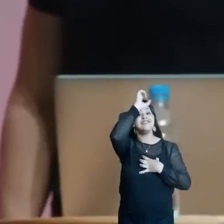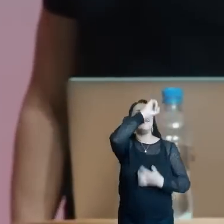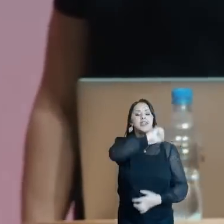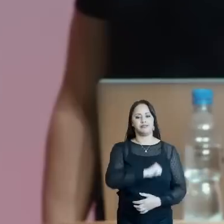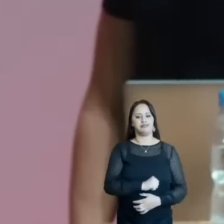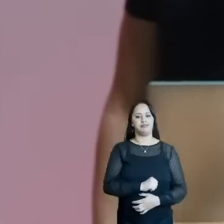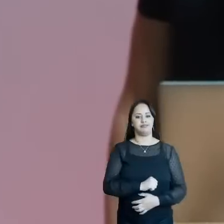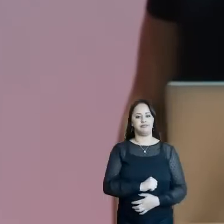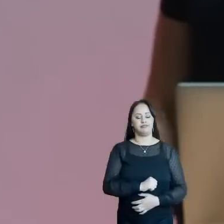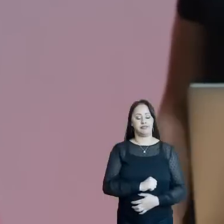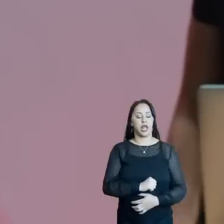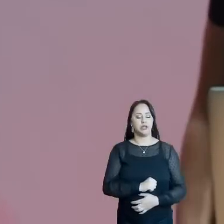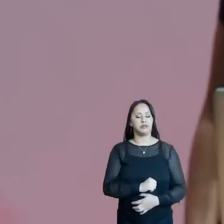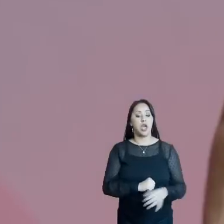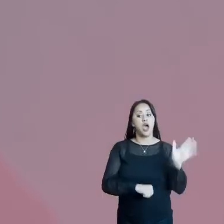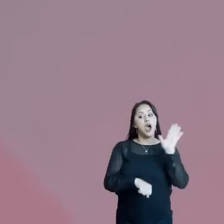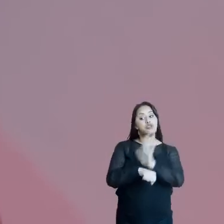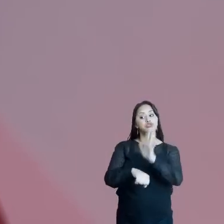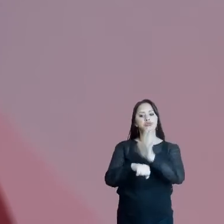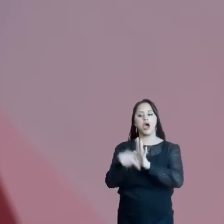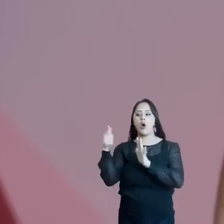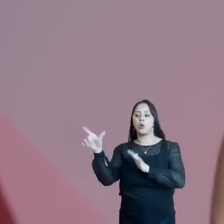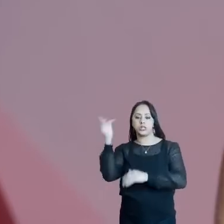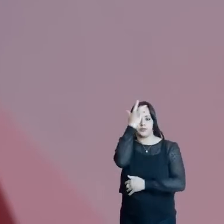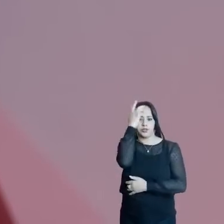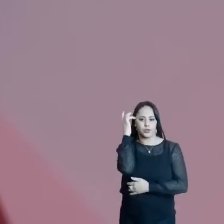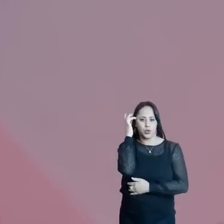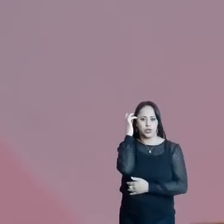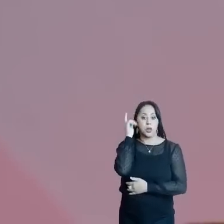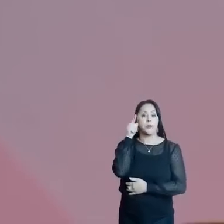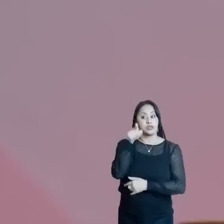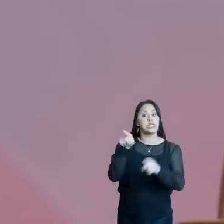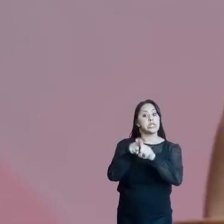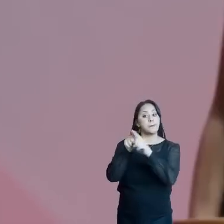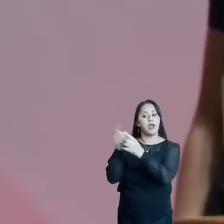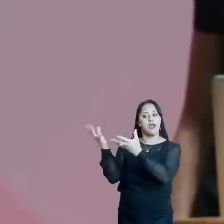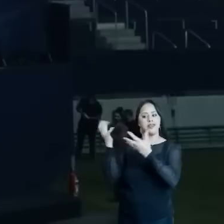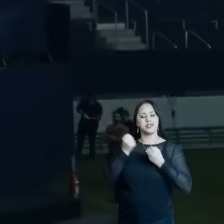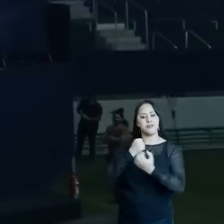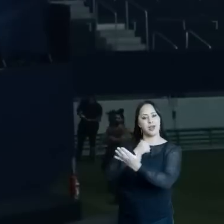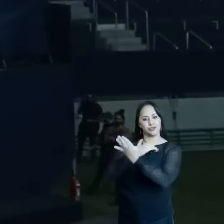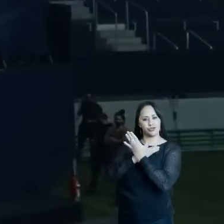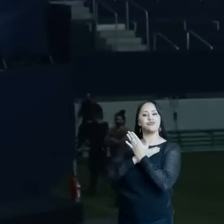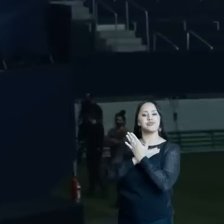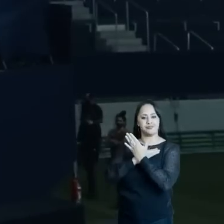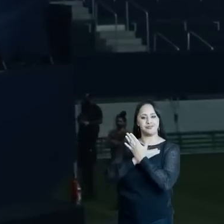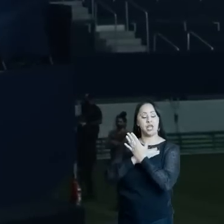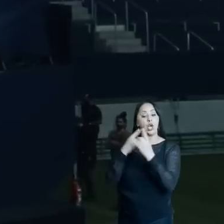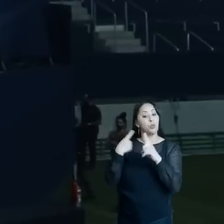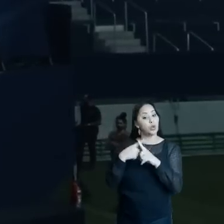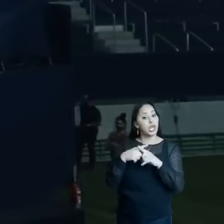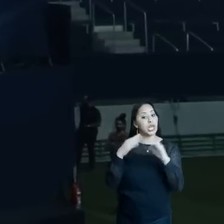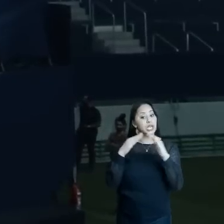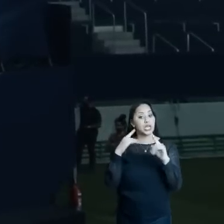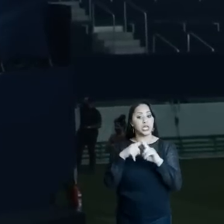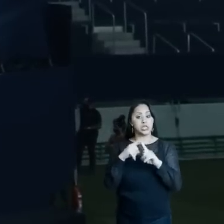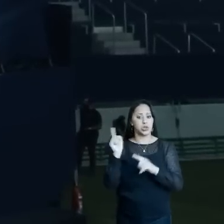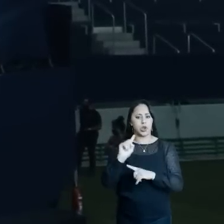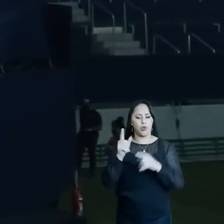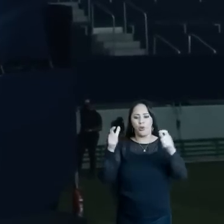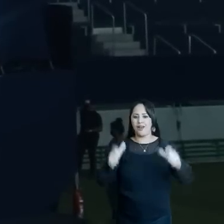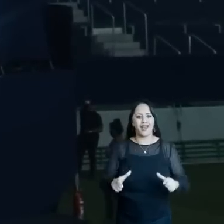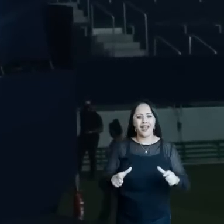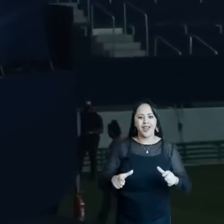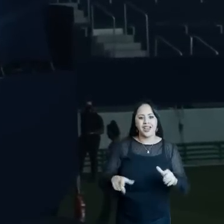sobre Deus, você vai para você ajudar o seu irmão, você vai para você ser ajudado, porque a igreja não é um lugar de pessoas